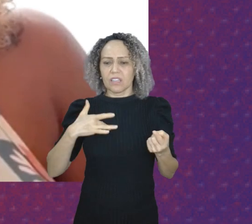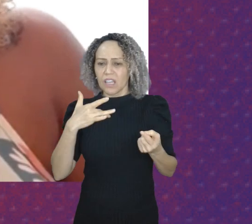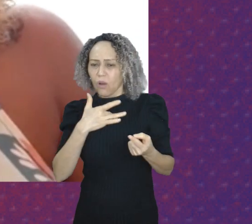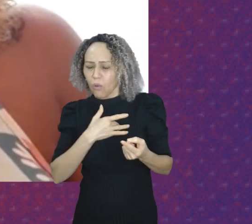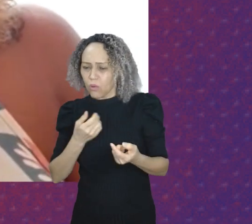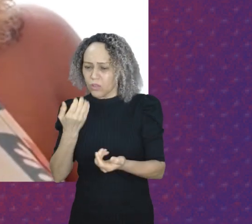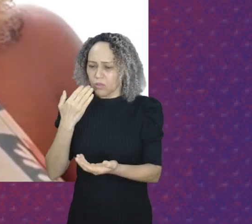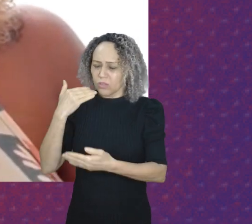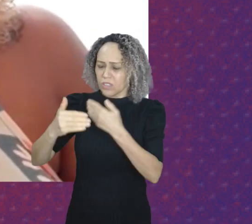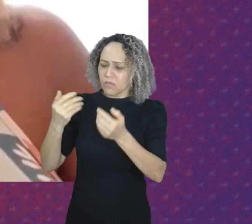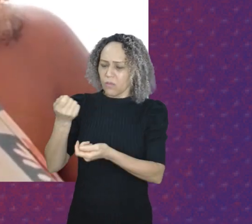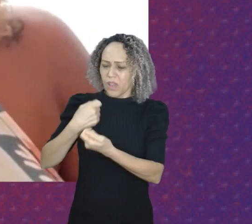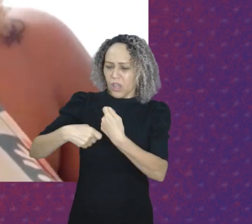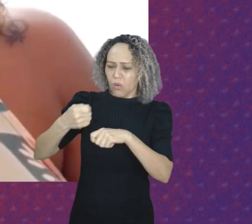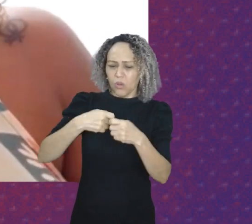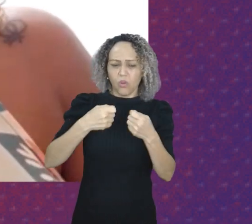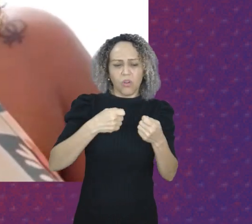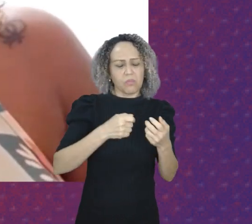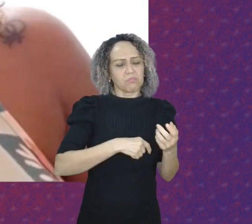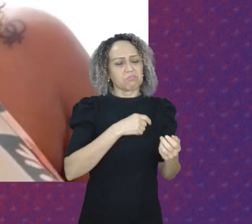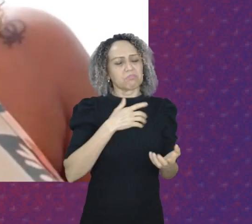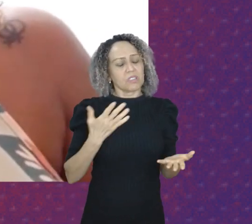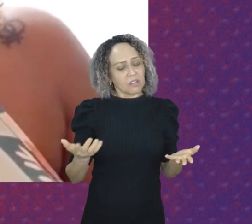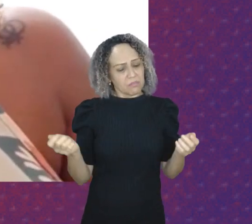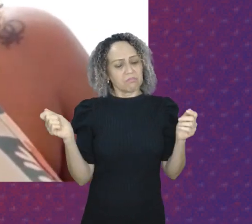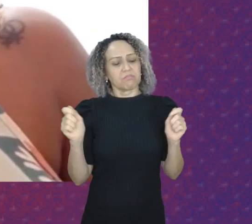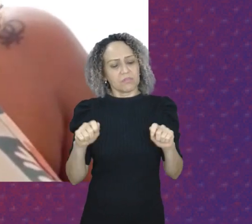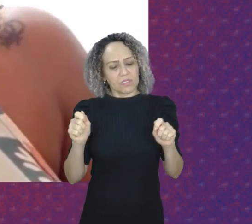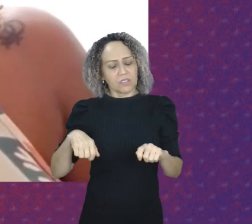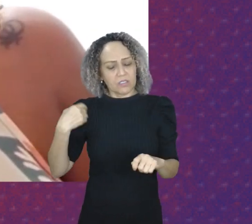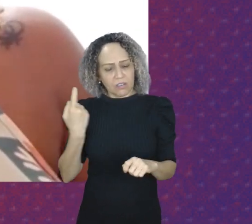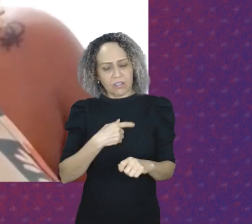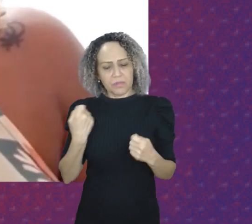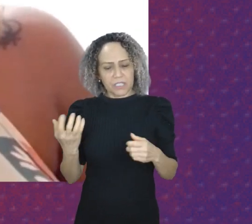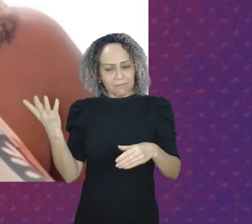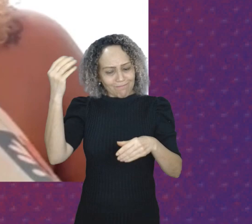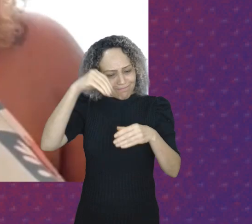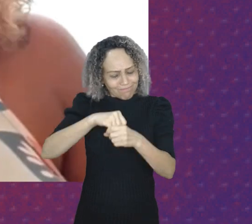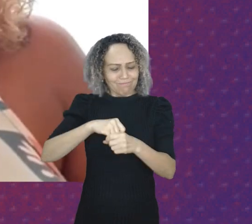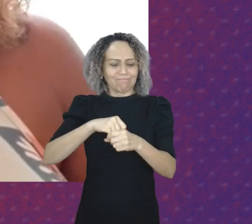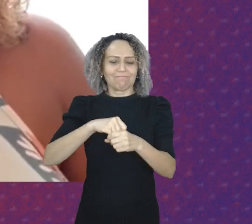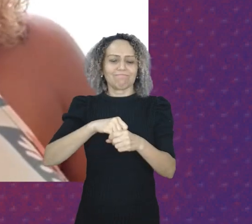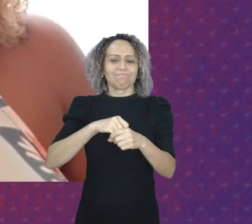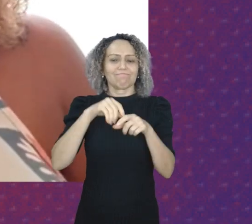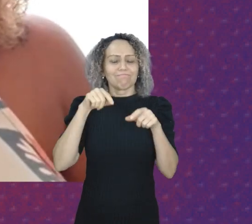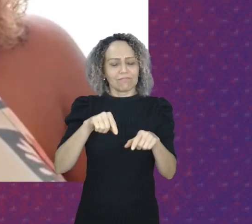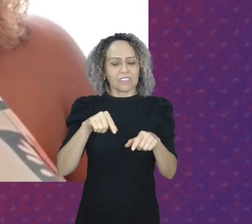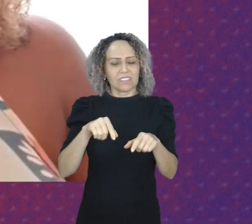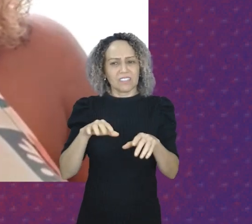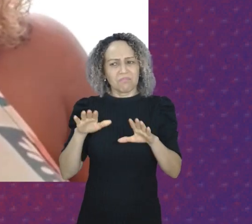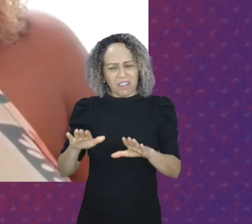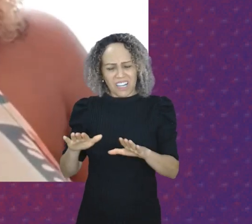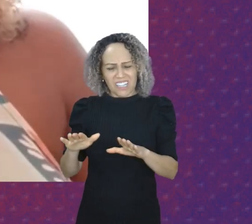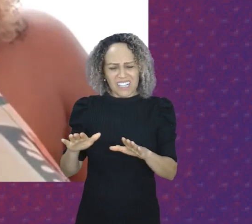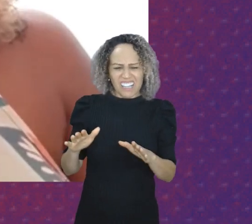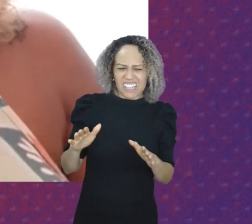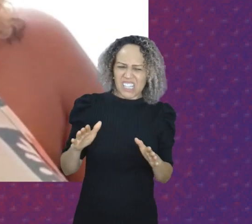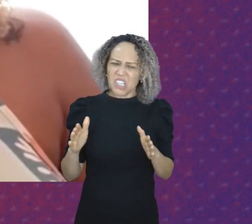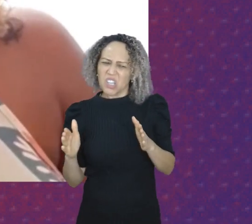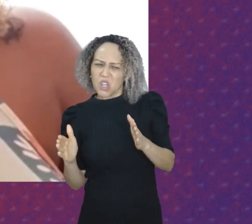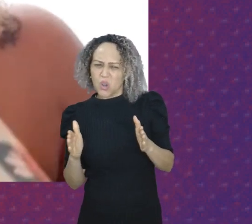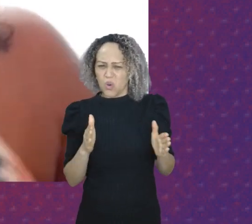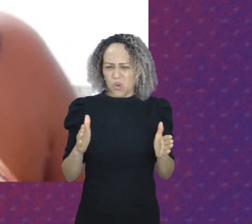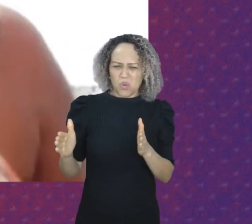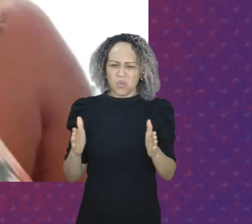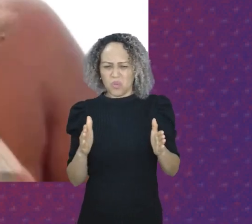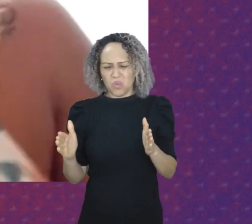né? E isso a gente não consegue ver, muitas vezes, nos governos. E os governos, às